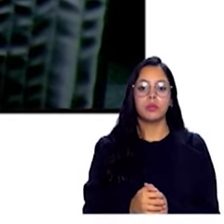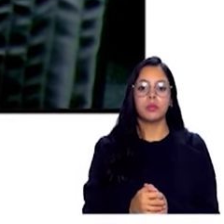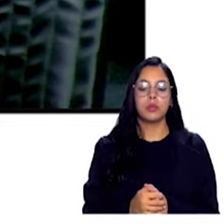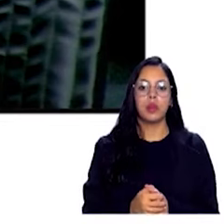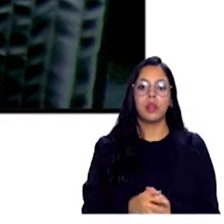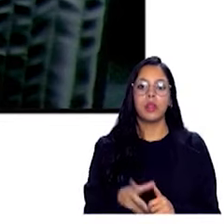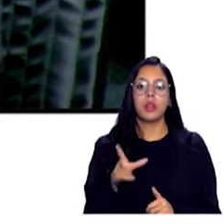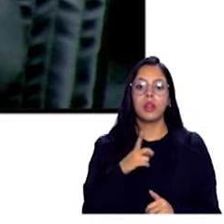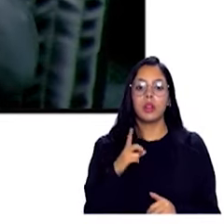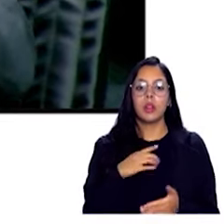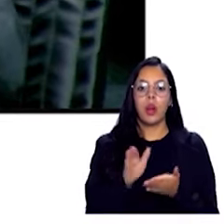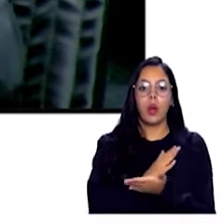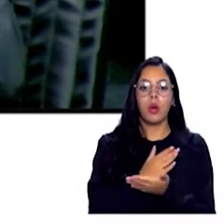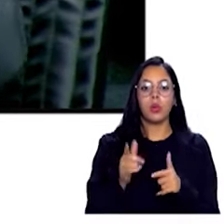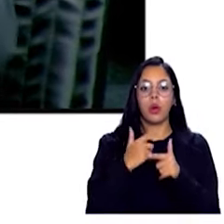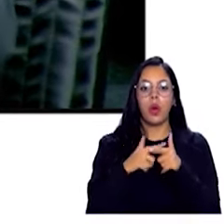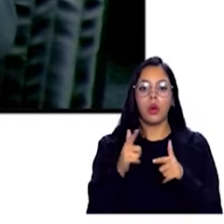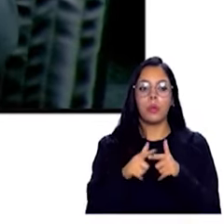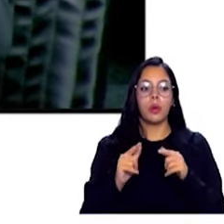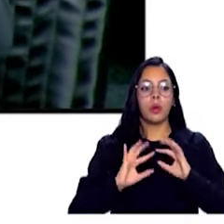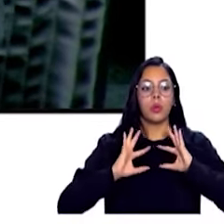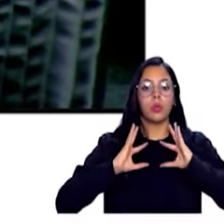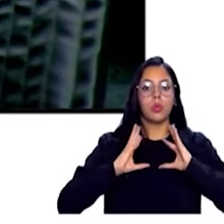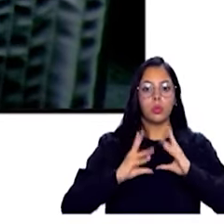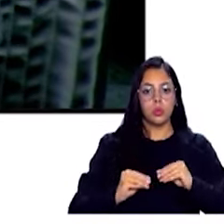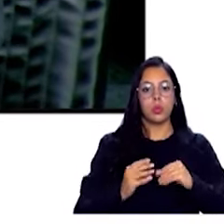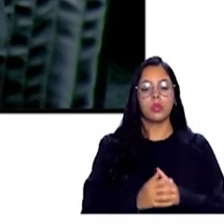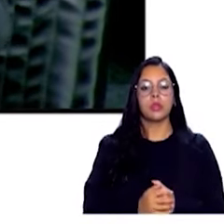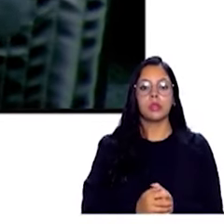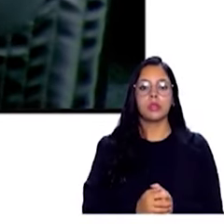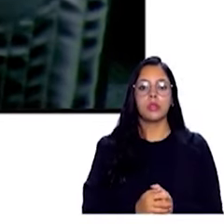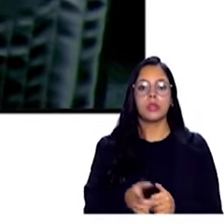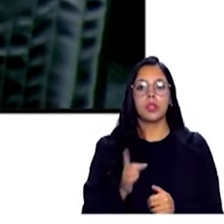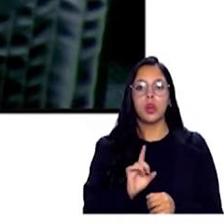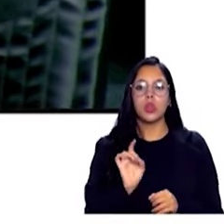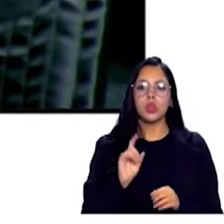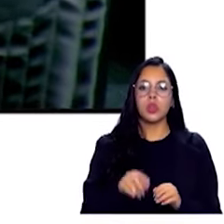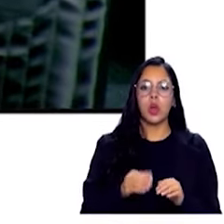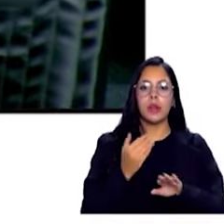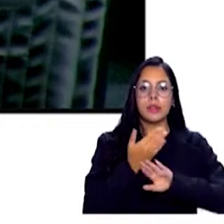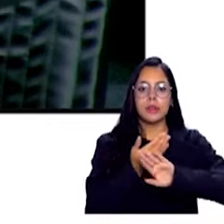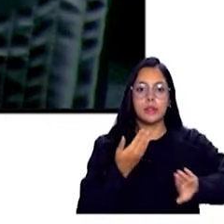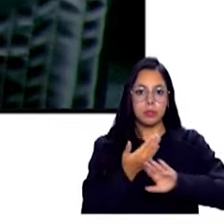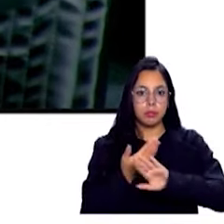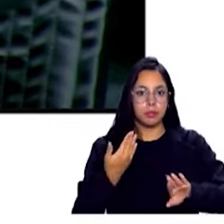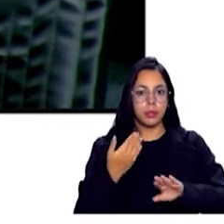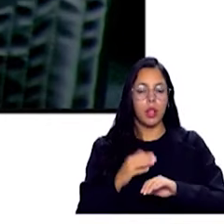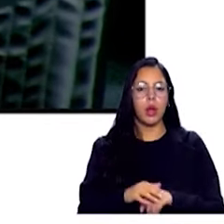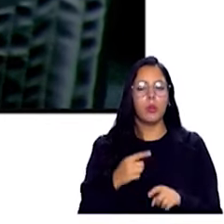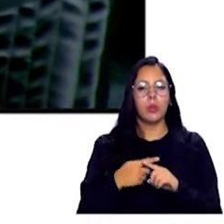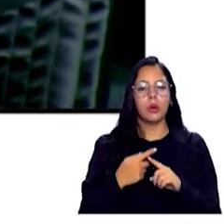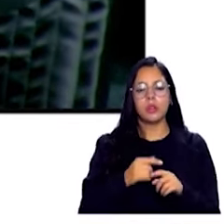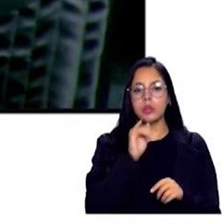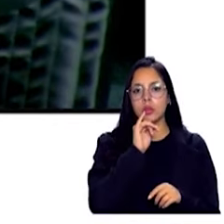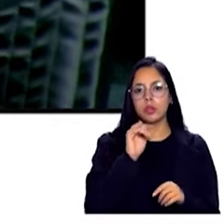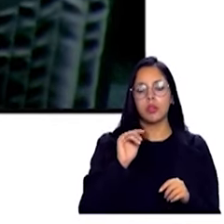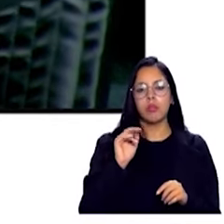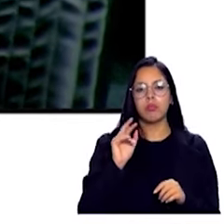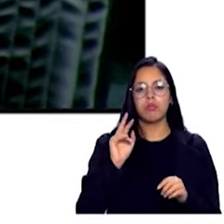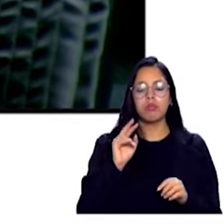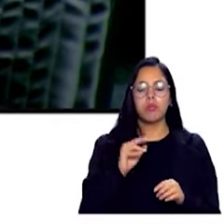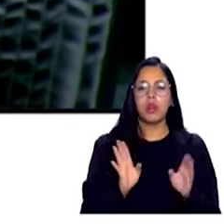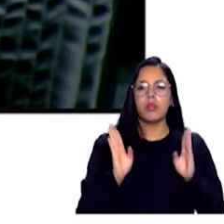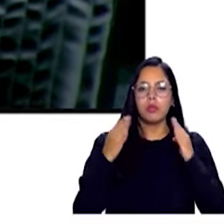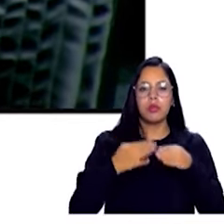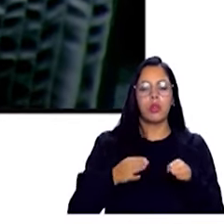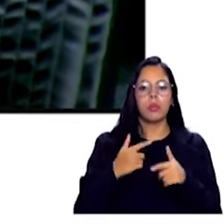problema no seu todo e não mais de modo fragmentado porque olhar o problema de modo fragmentado implica de novo nós